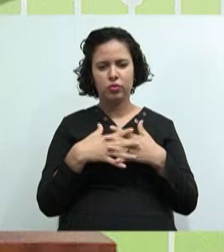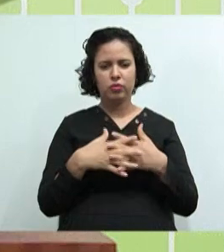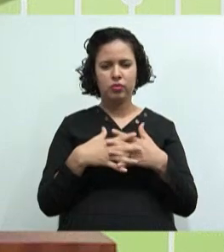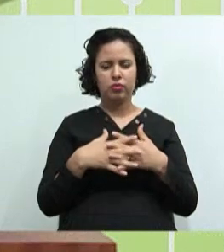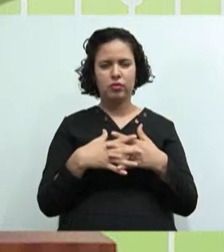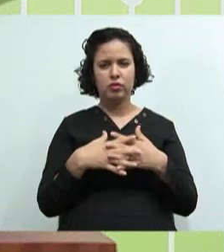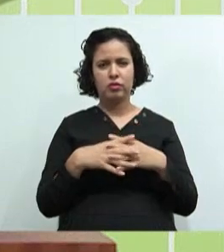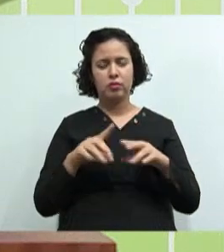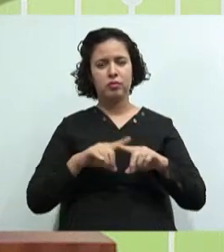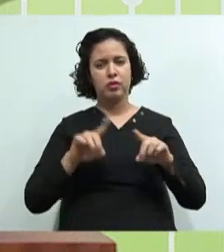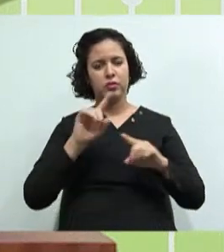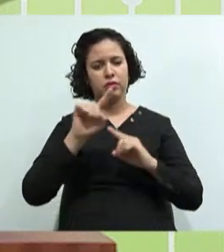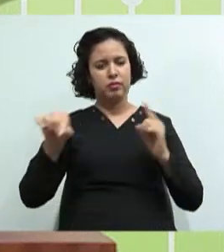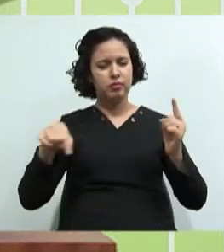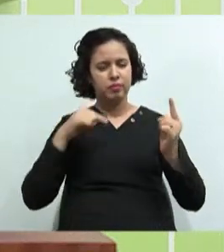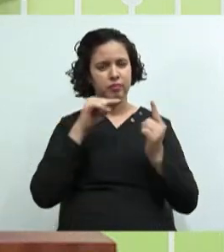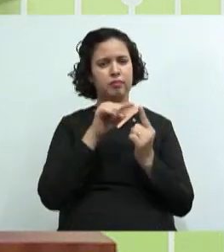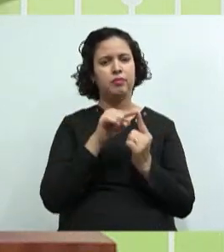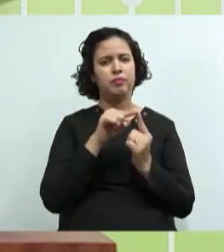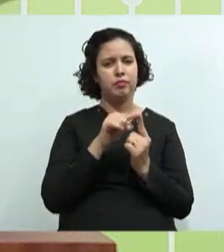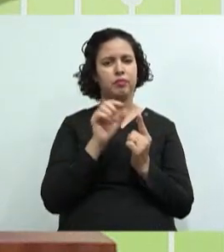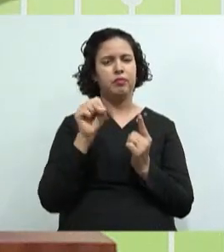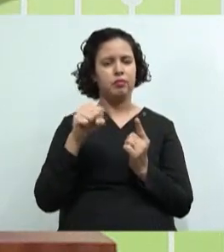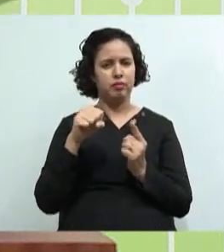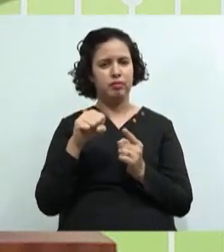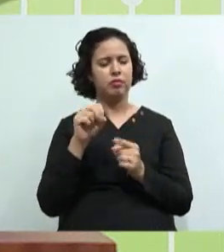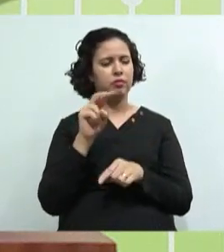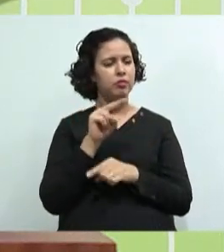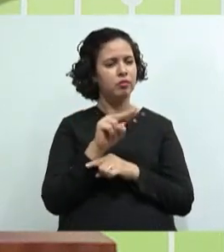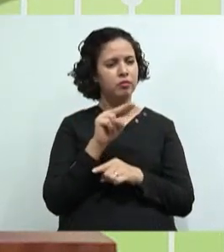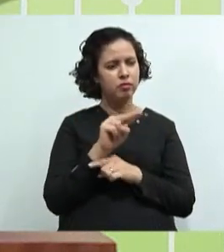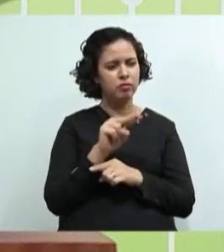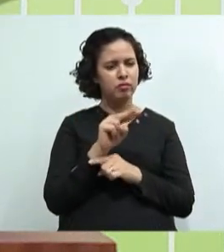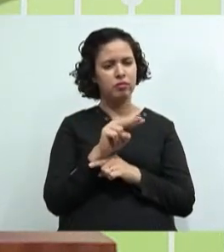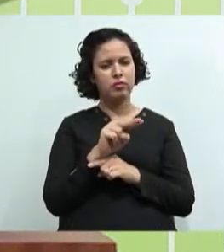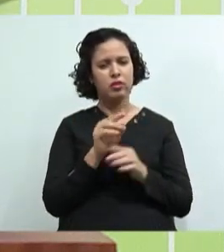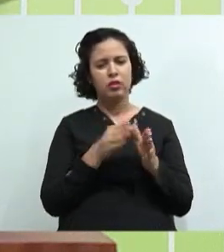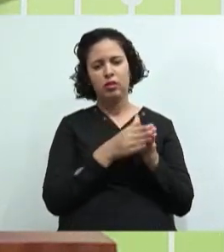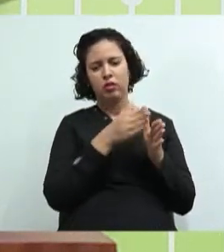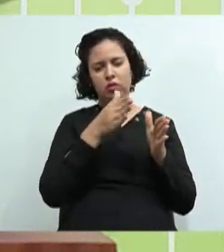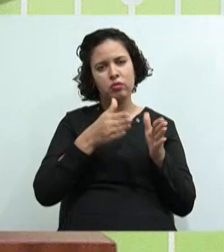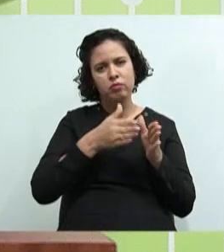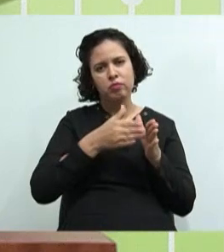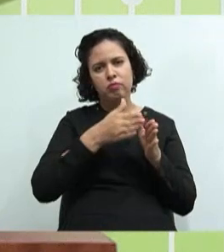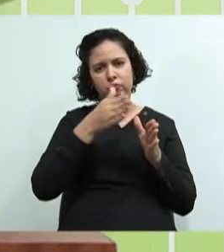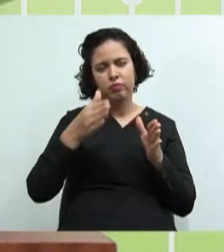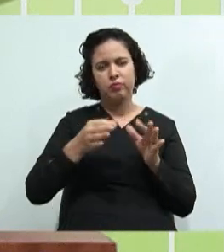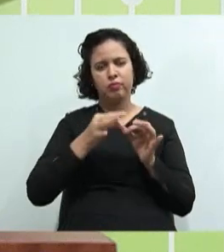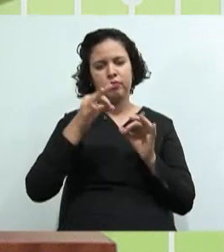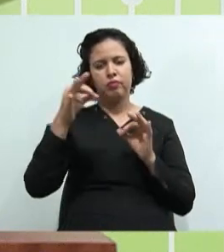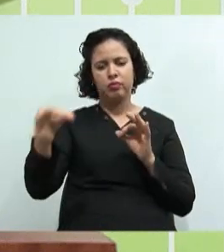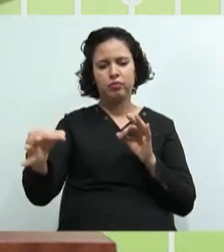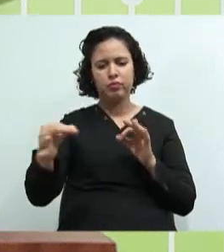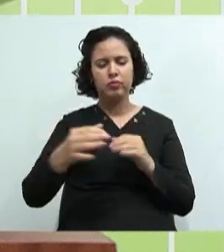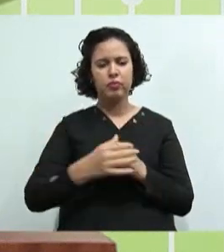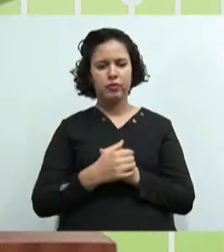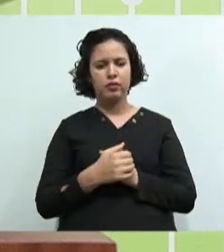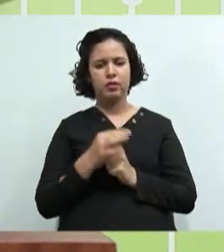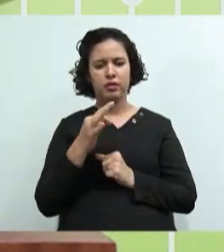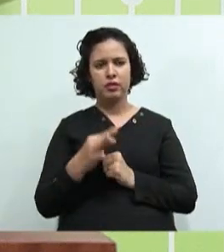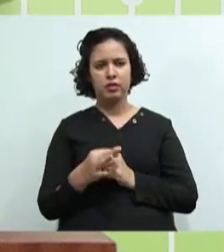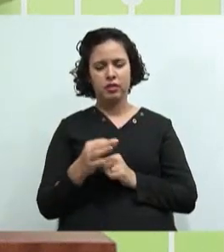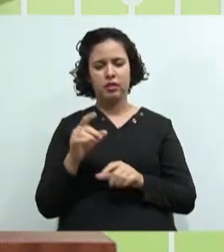aí. Mas o objetivo, na verdade, do plano é exatamente acompanhar metas de curto, médio ou longo prazo aí. A resposta correta,